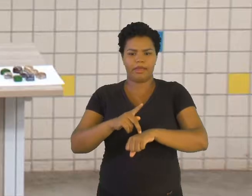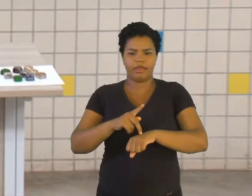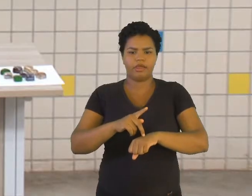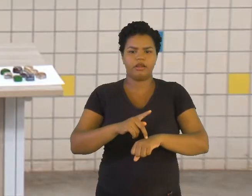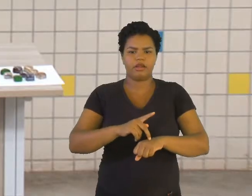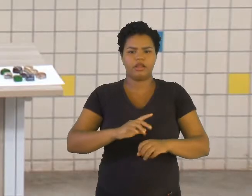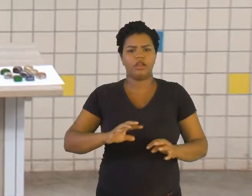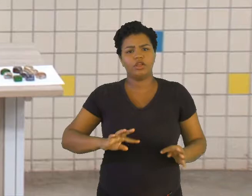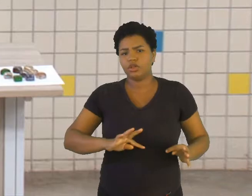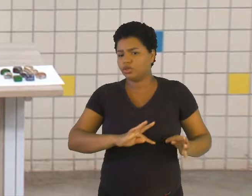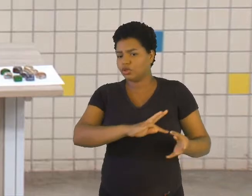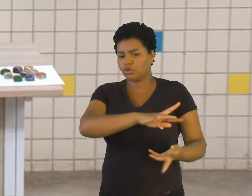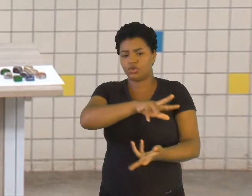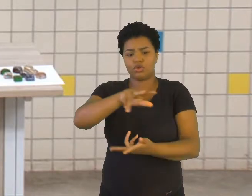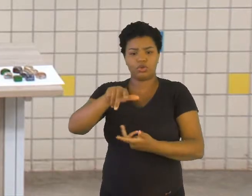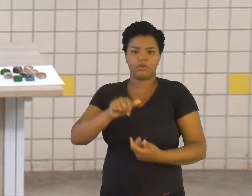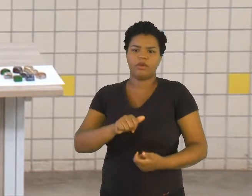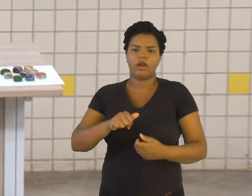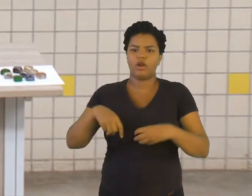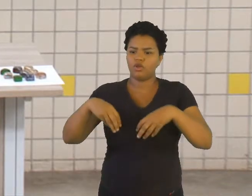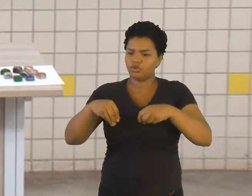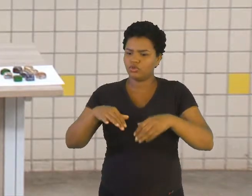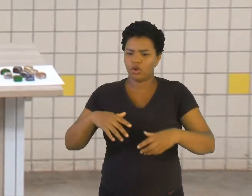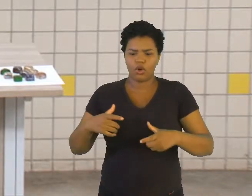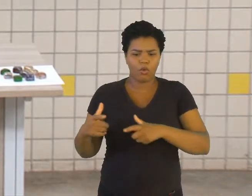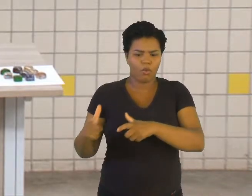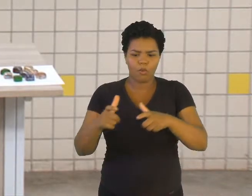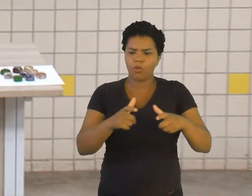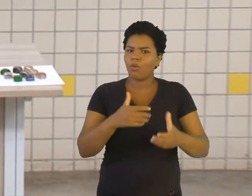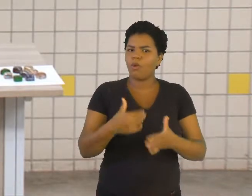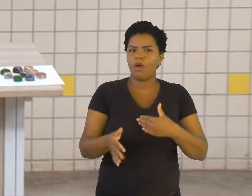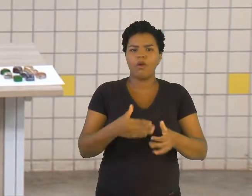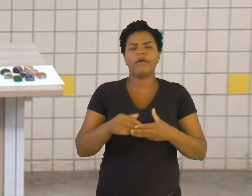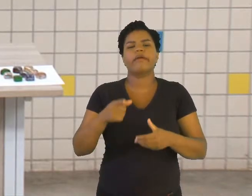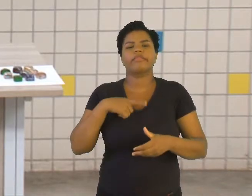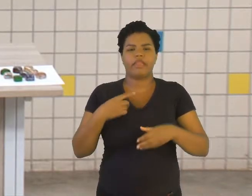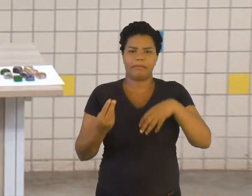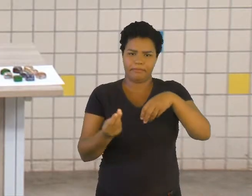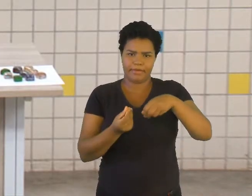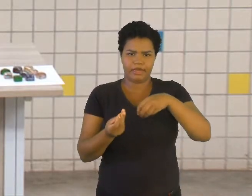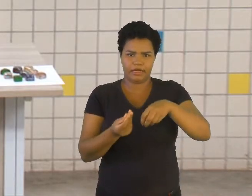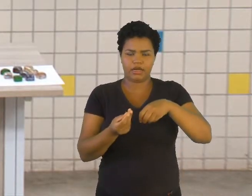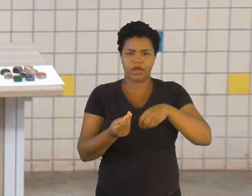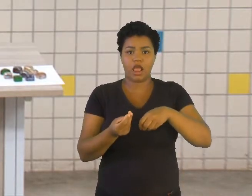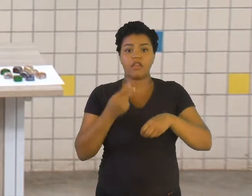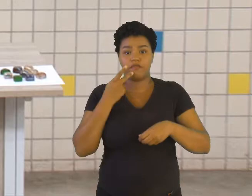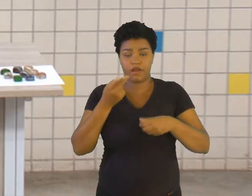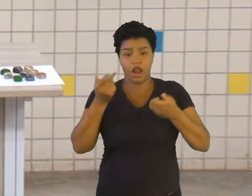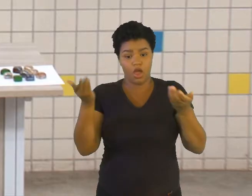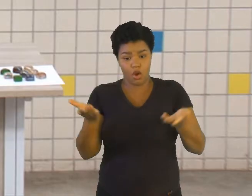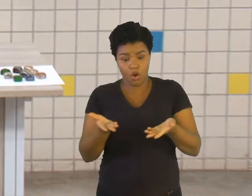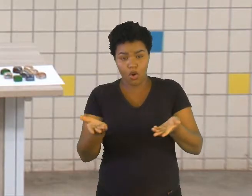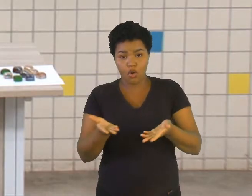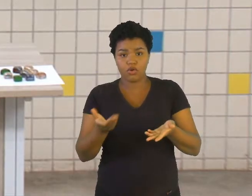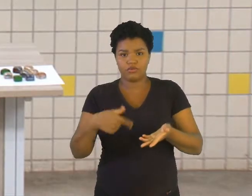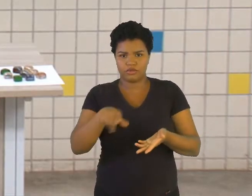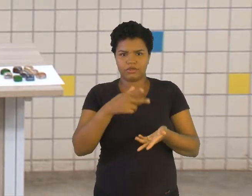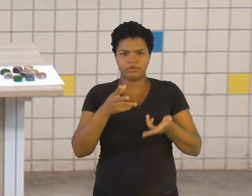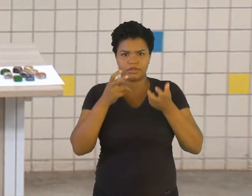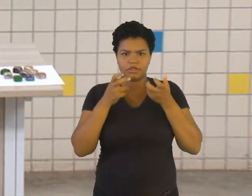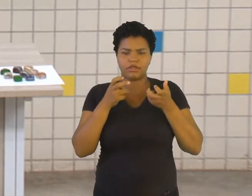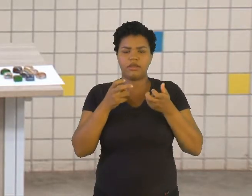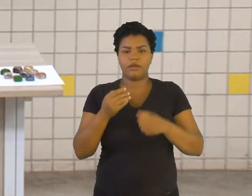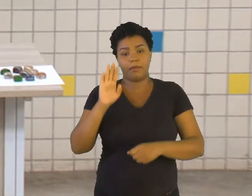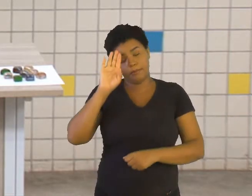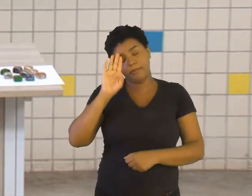em toda parte do nosso solo existe um minério. E como nós vamos falar aqui hoje, vocês vão observar que um dos